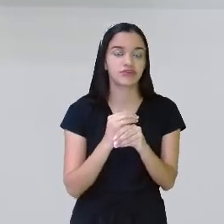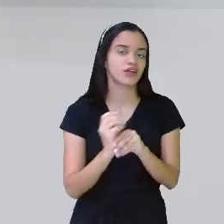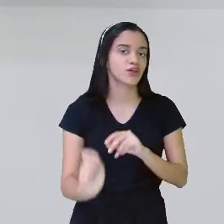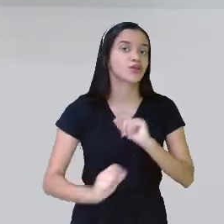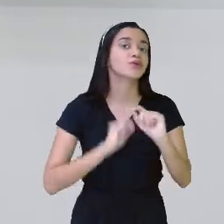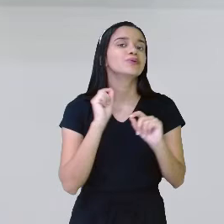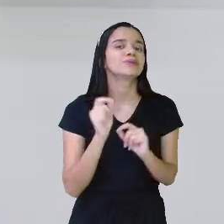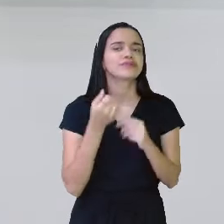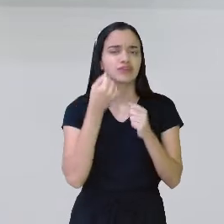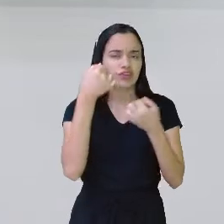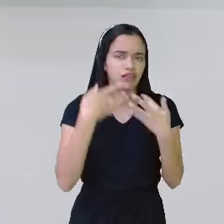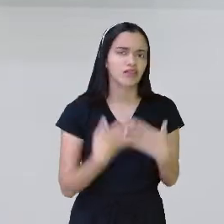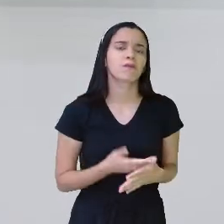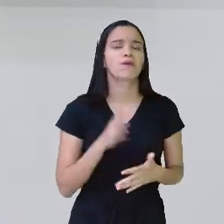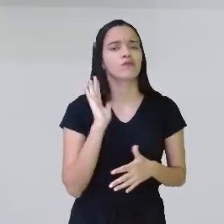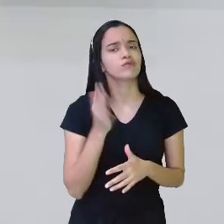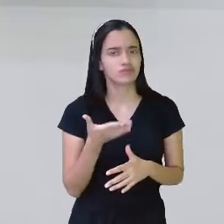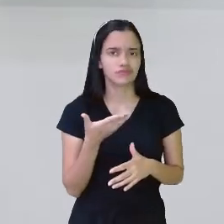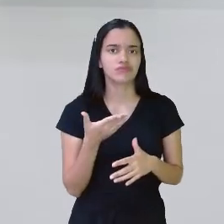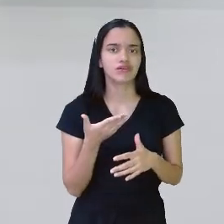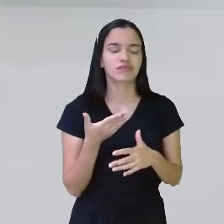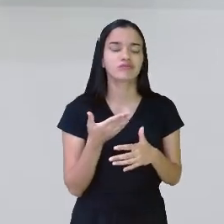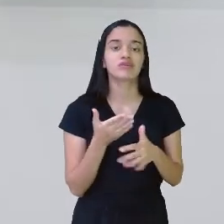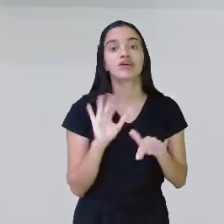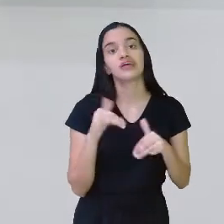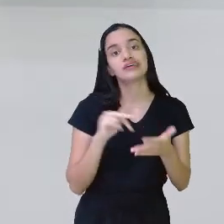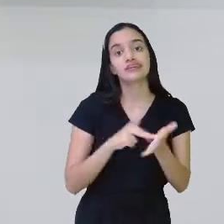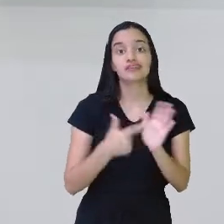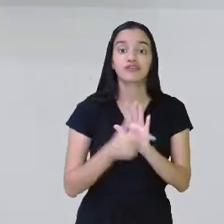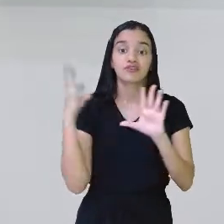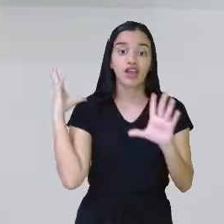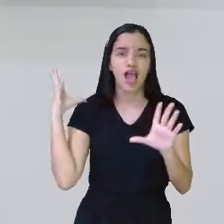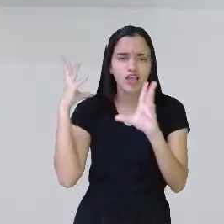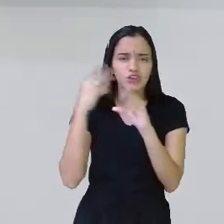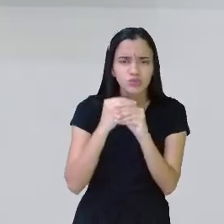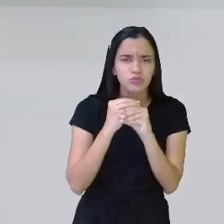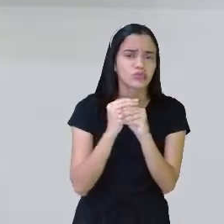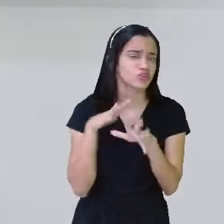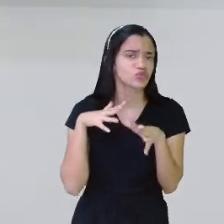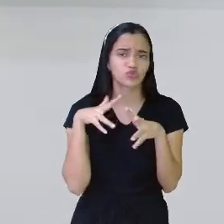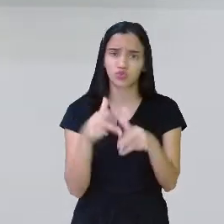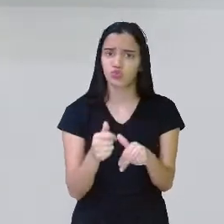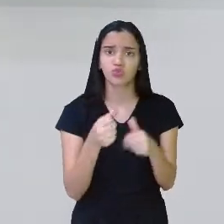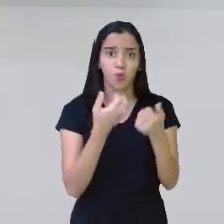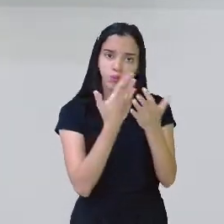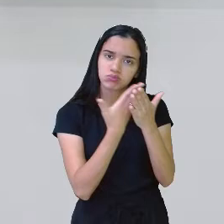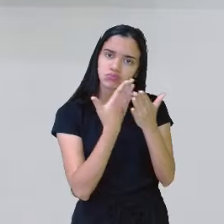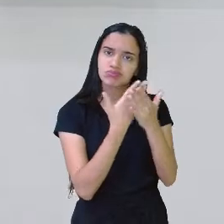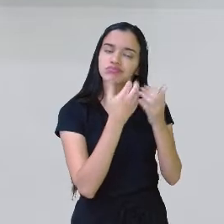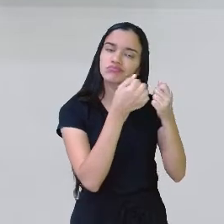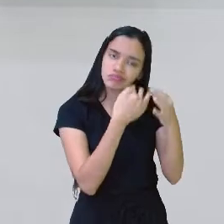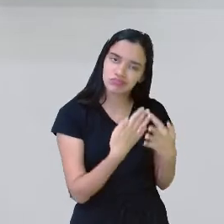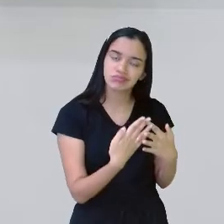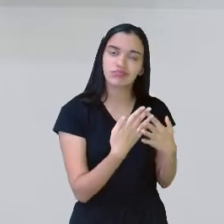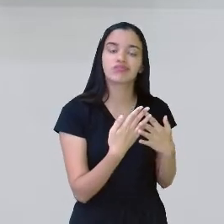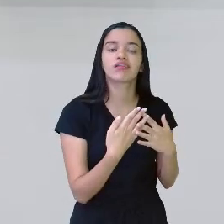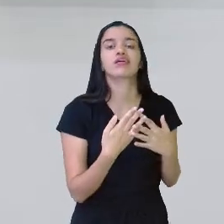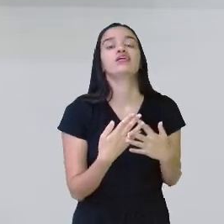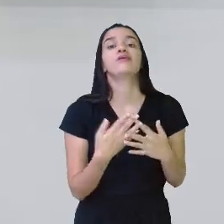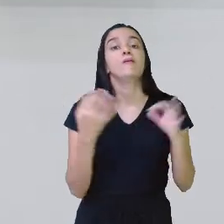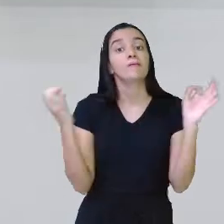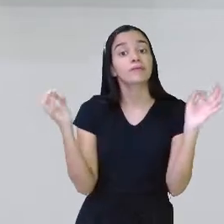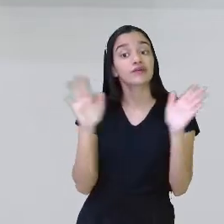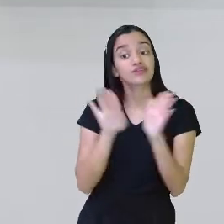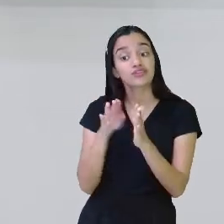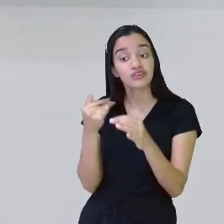que a gente já falou, dar uma sintetizada, ou seja, resumir tudo o que a gente já disse para que a gente chegue em uma conclusão.